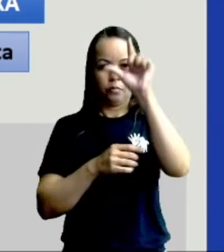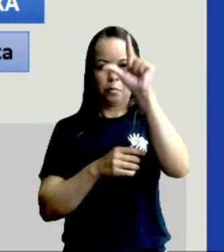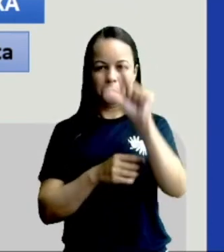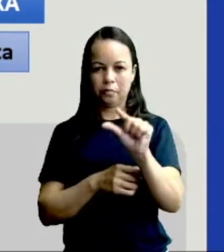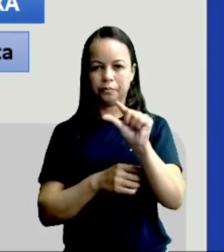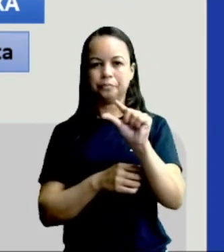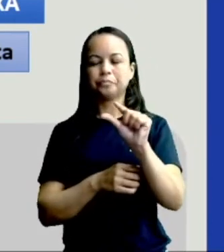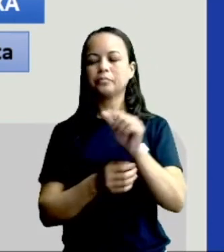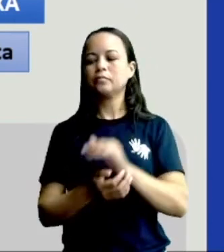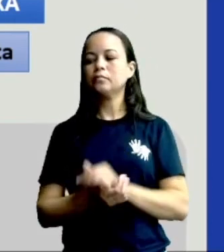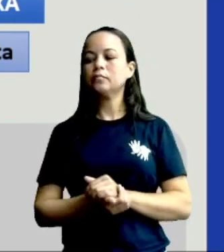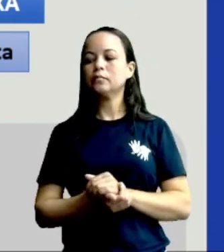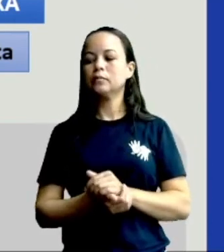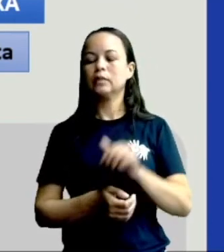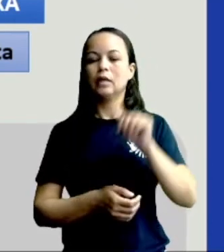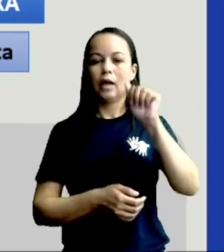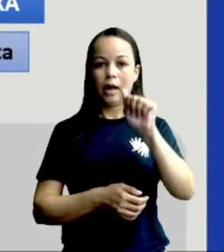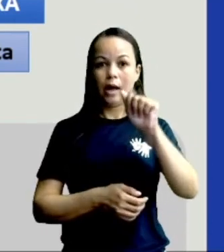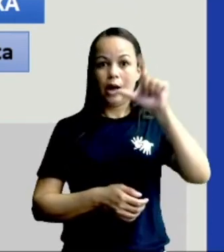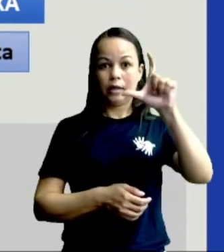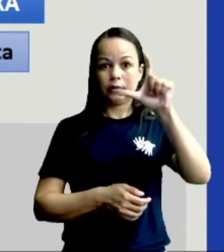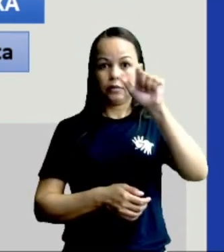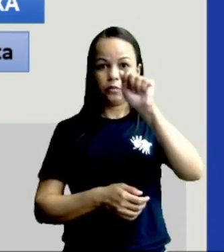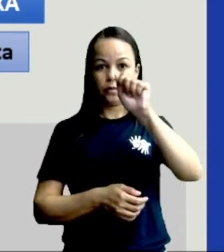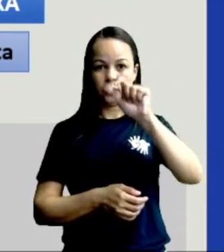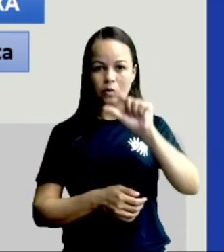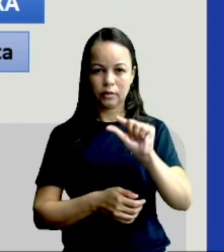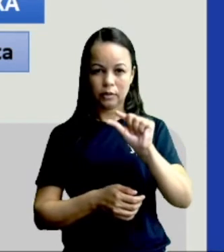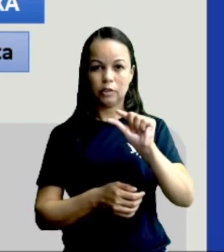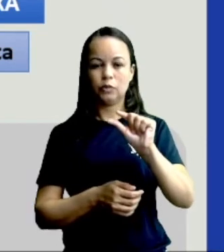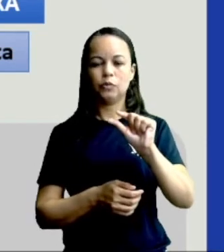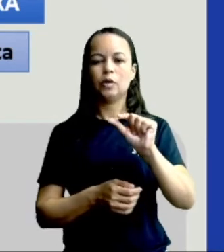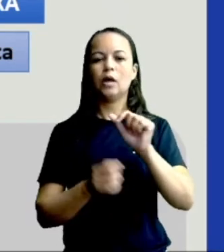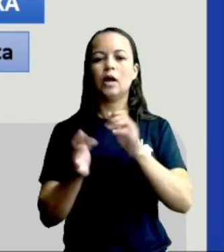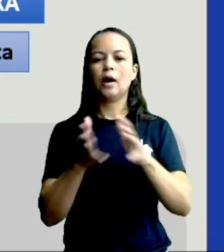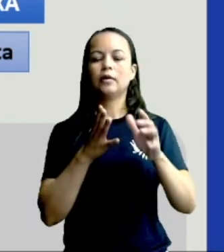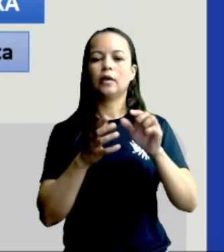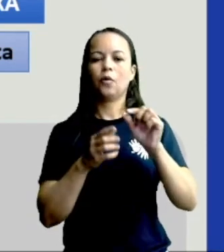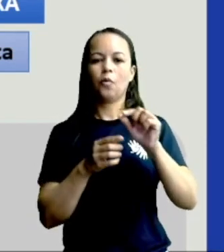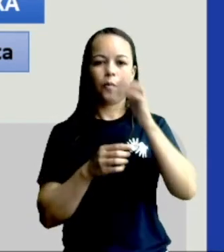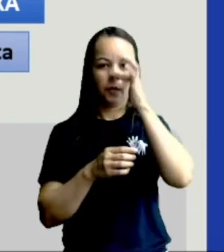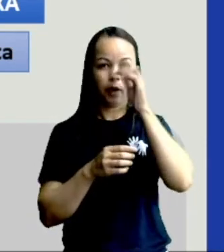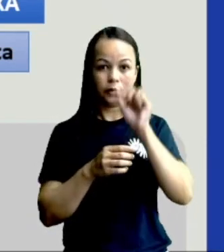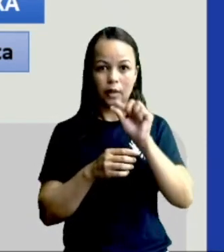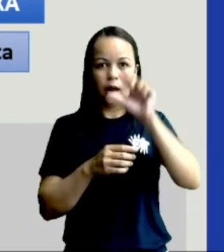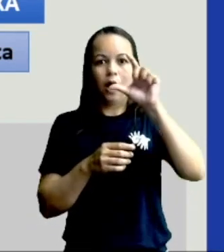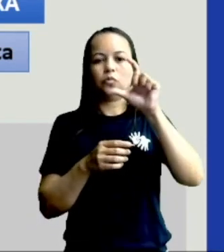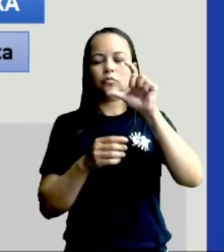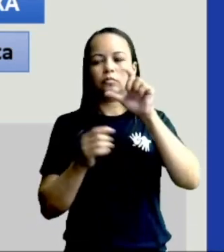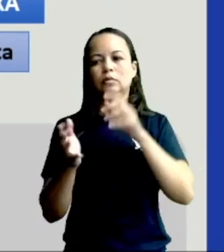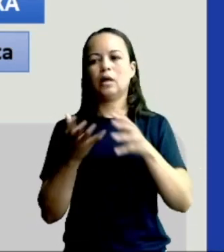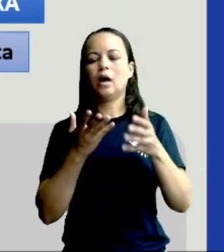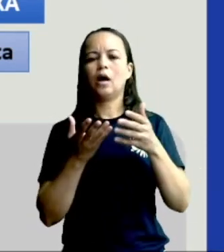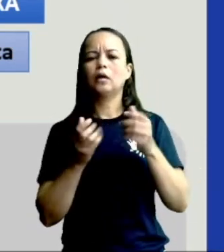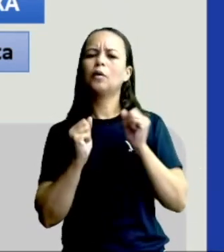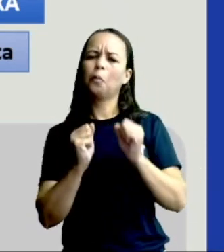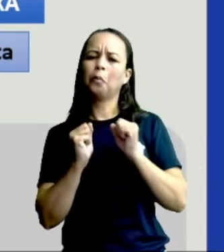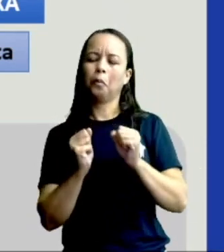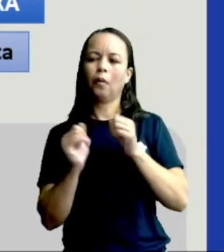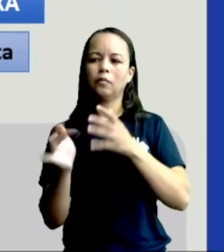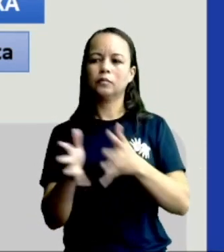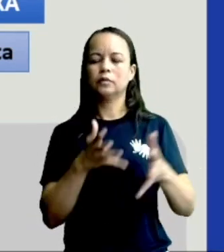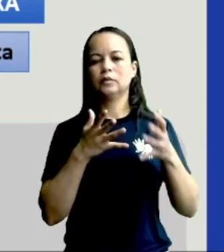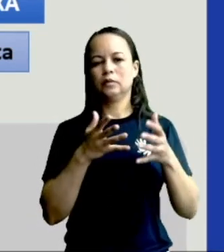E o genótipo azinho, aliás, condiciona o fenótipo planta alta. Então a planta alta pode ser por um